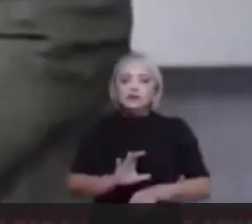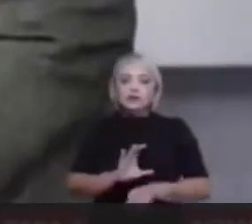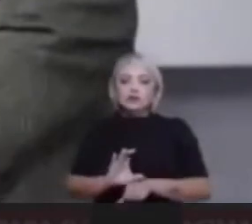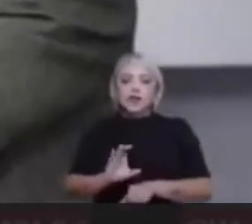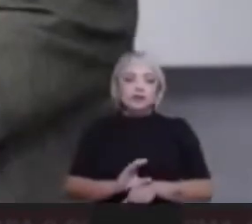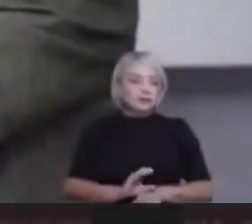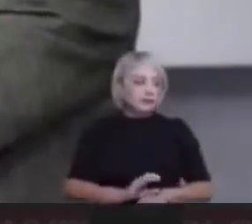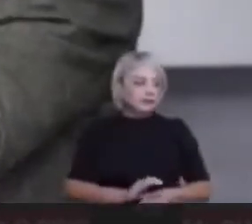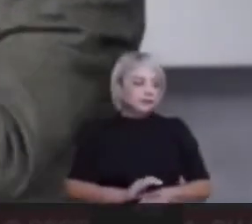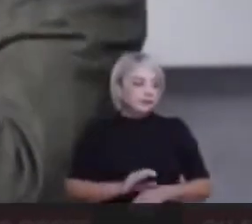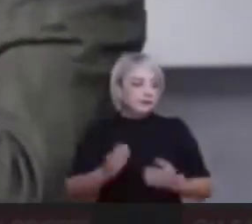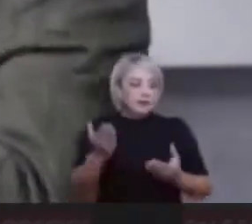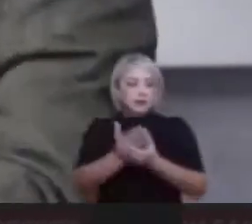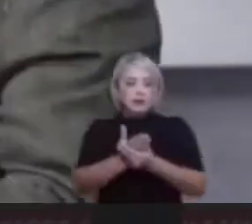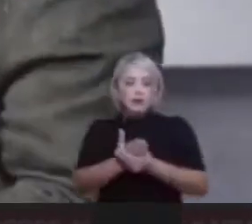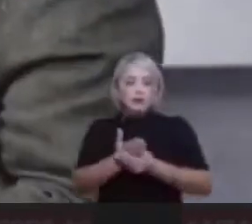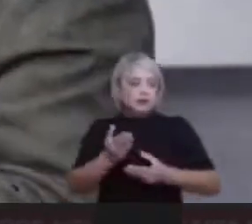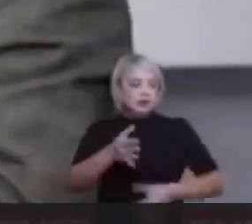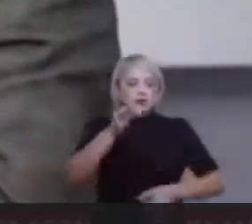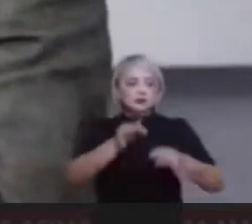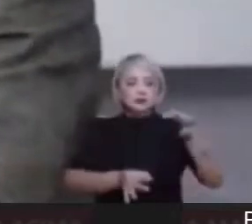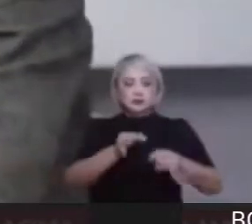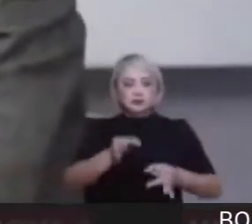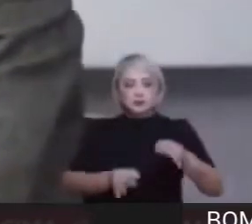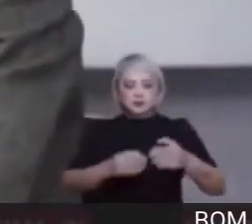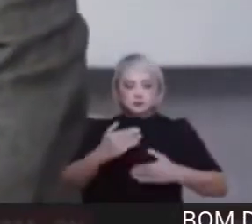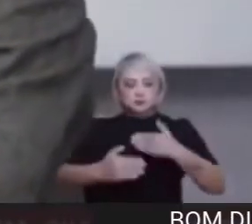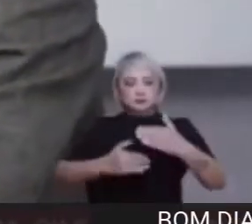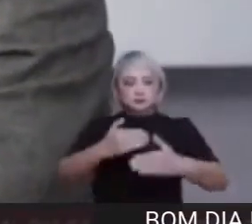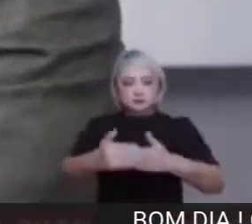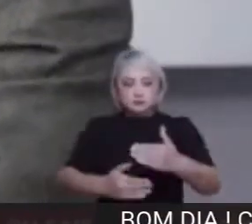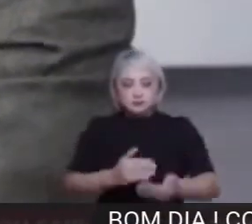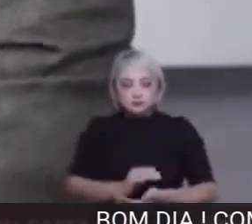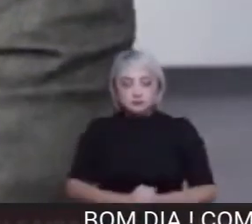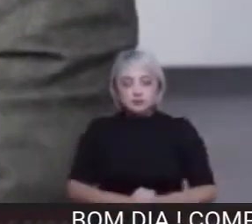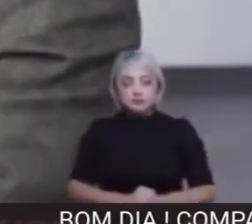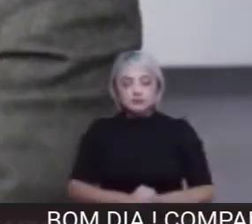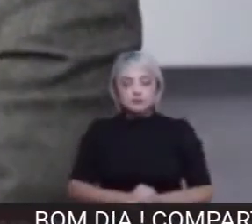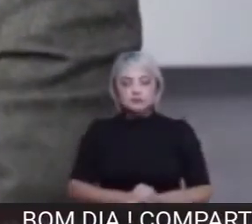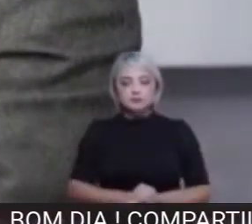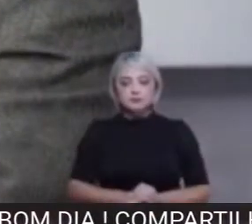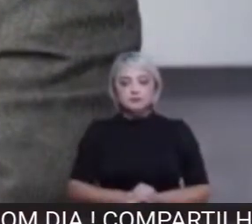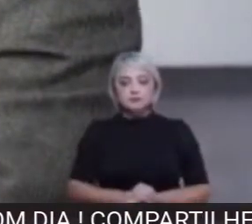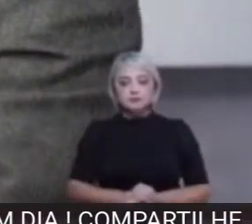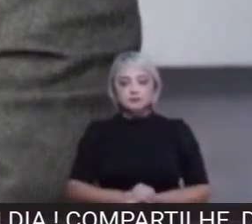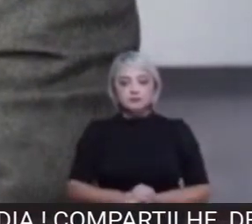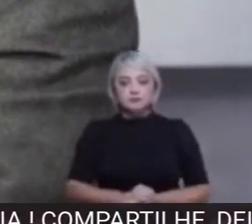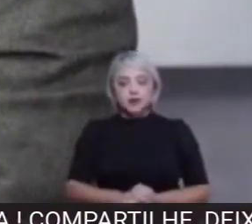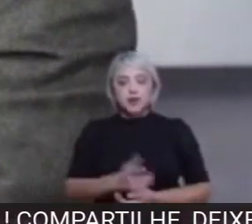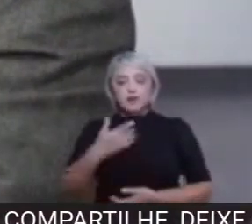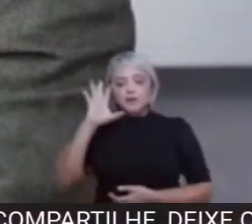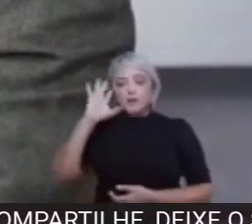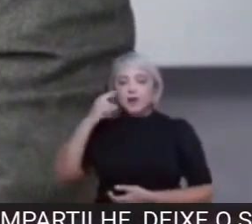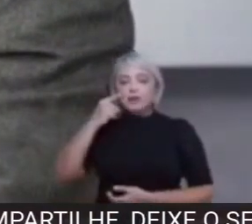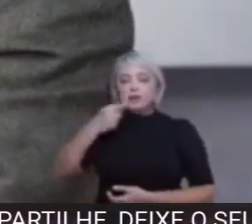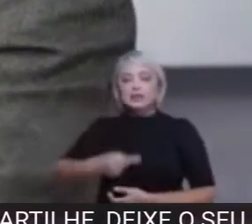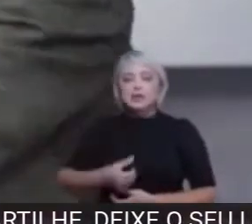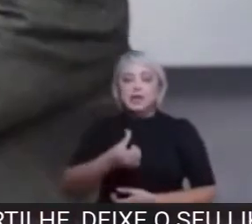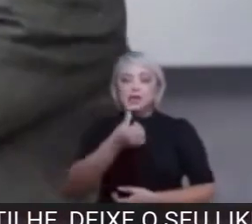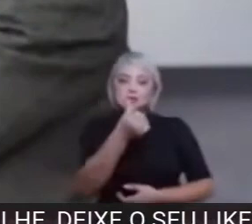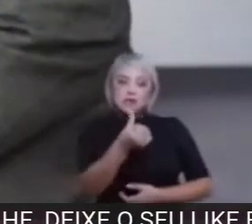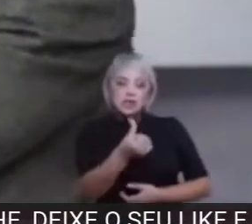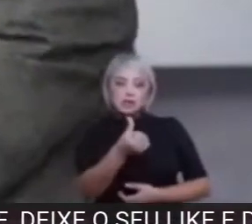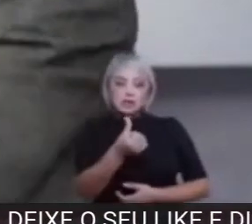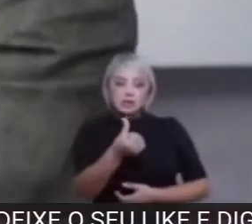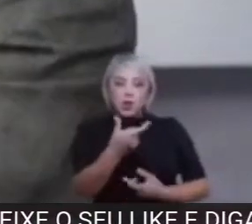política, não tem o que interpretar, está escrito ali, né? Foi uma decisão tomada por 6-5.